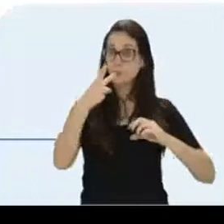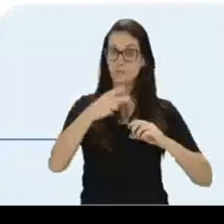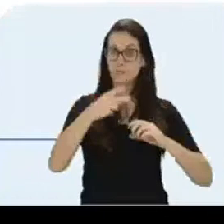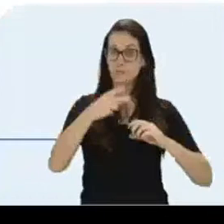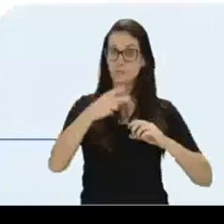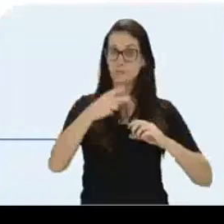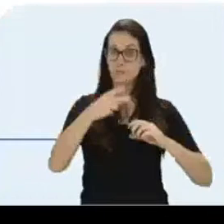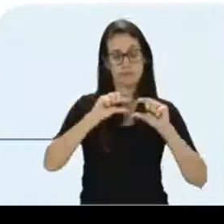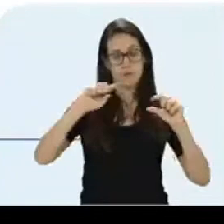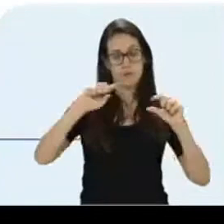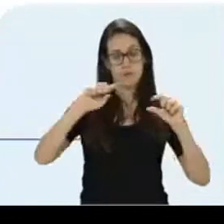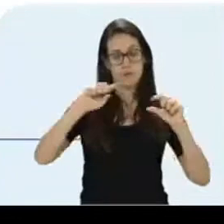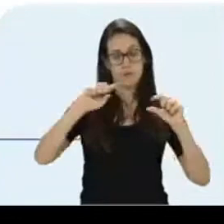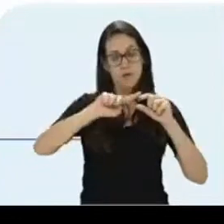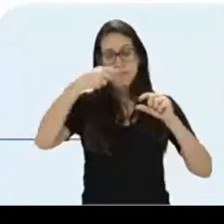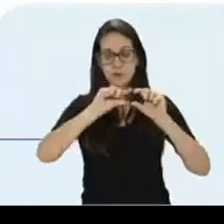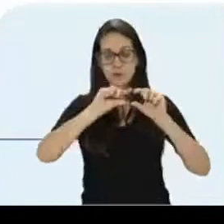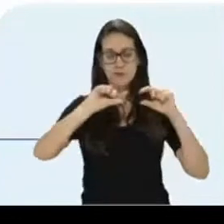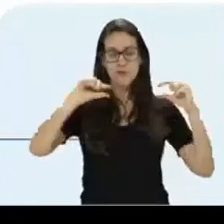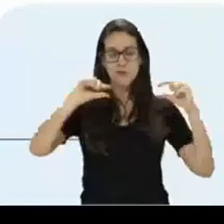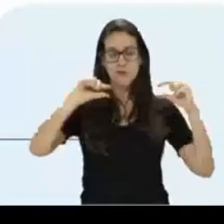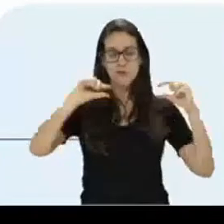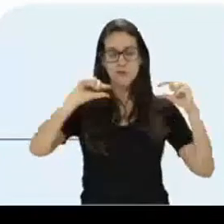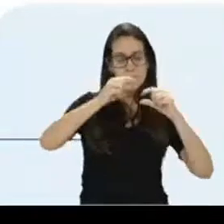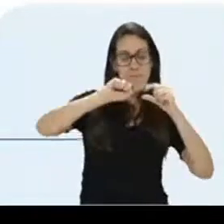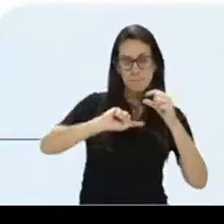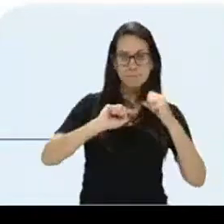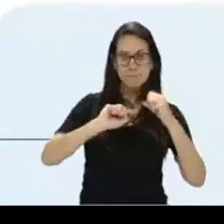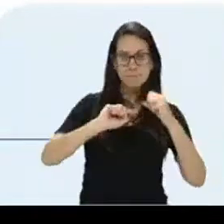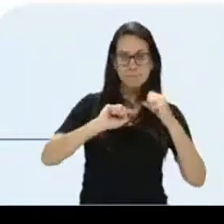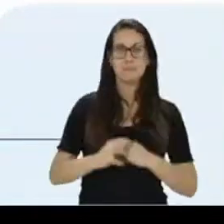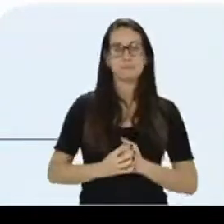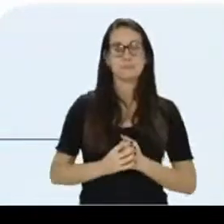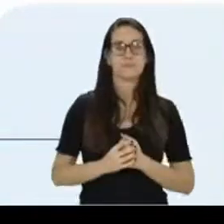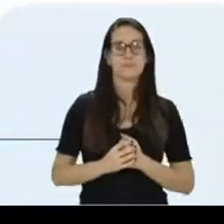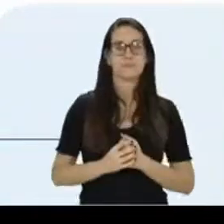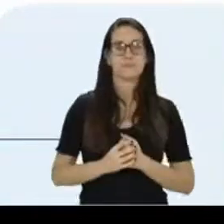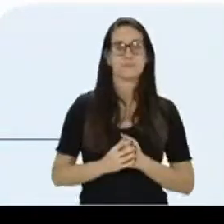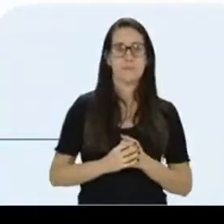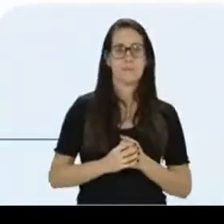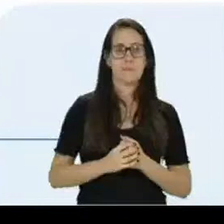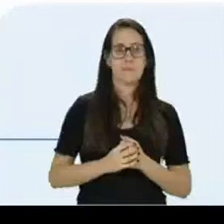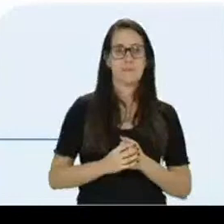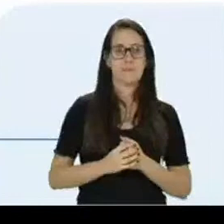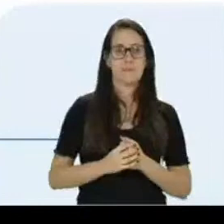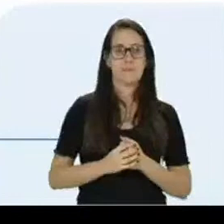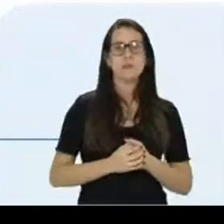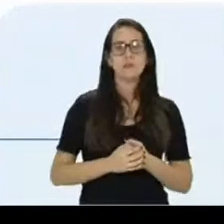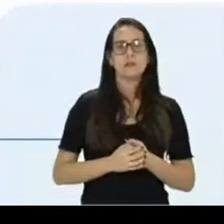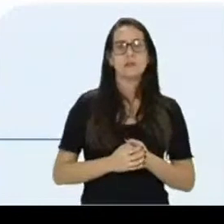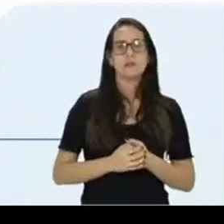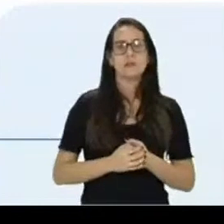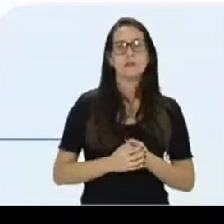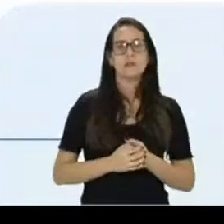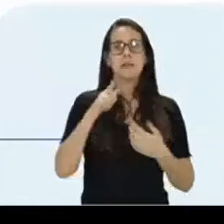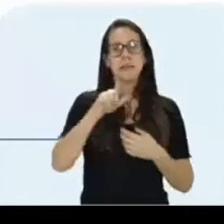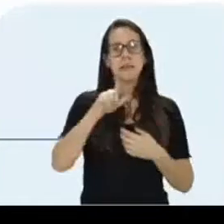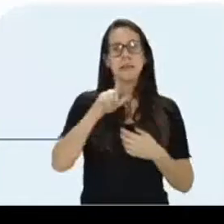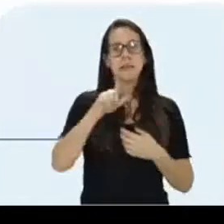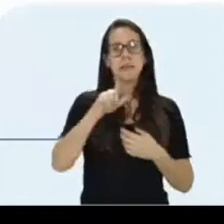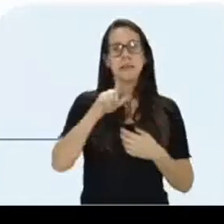camada voltada para o meio externo e uma camada voltada para o meio interno. Fora o fosfolipídio, que são